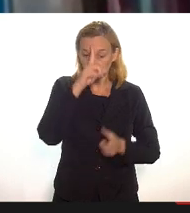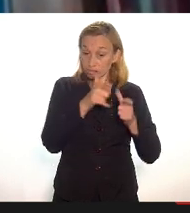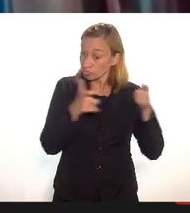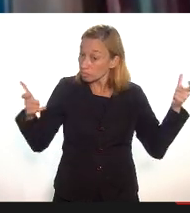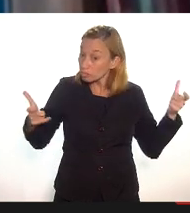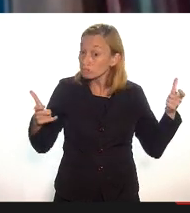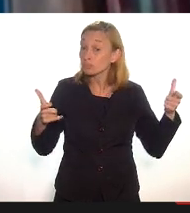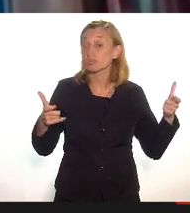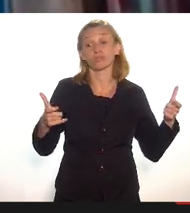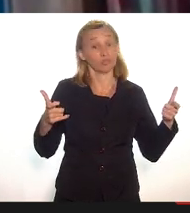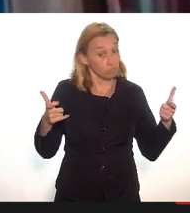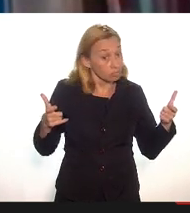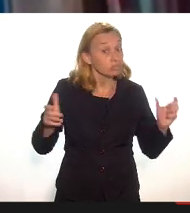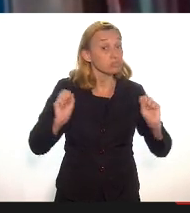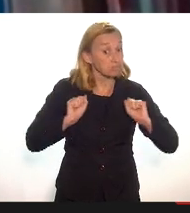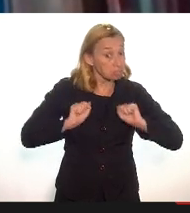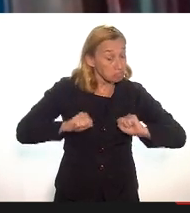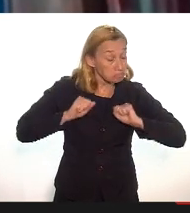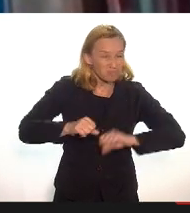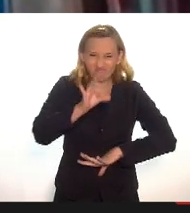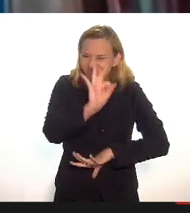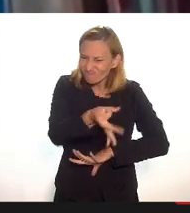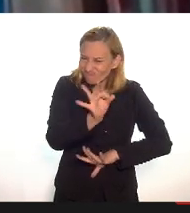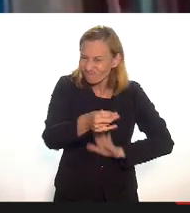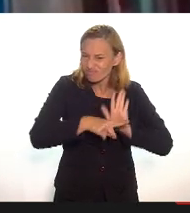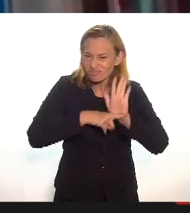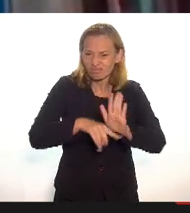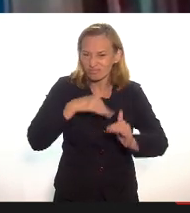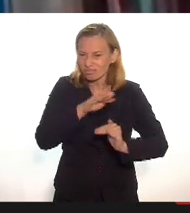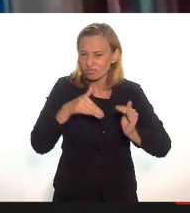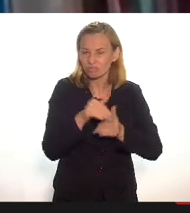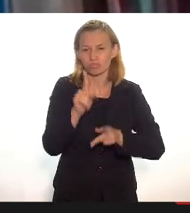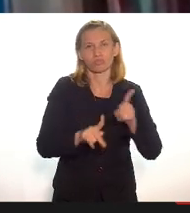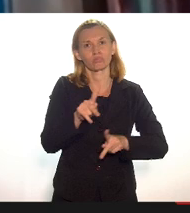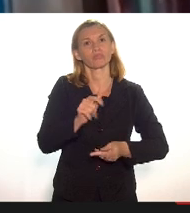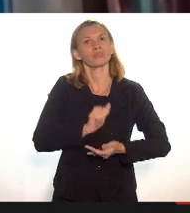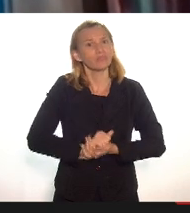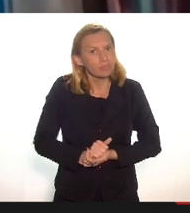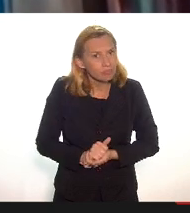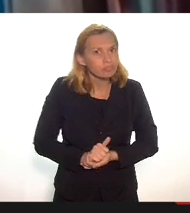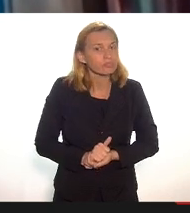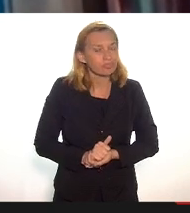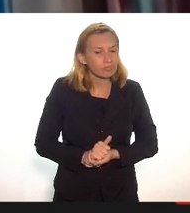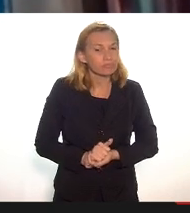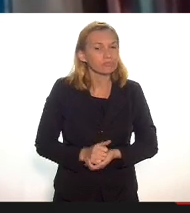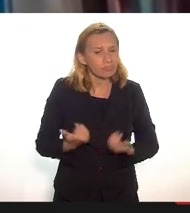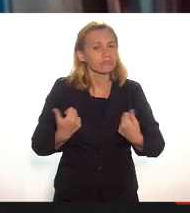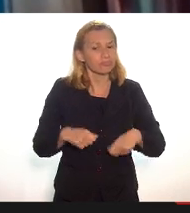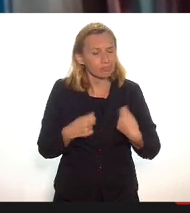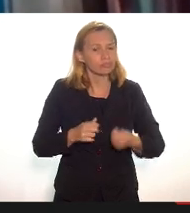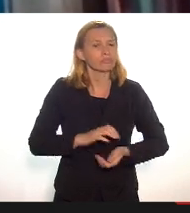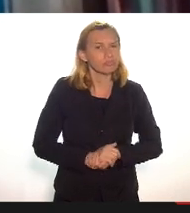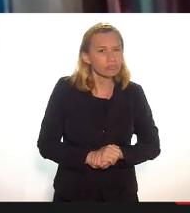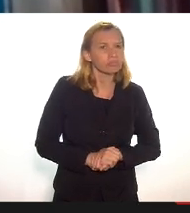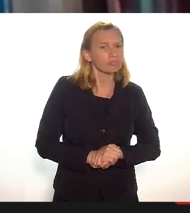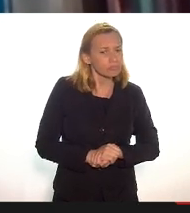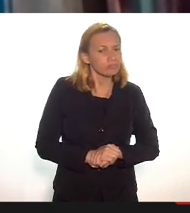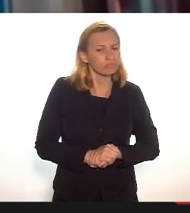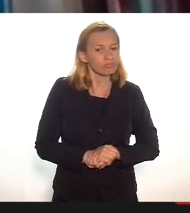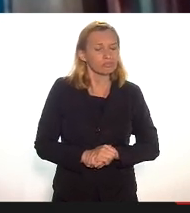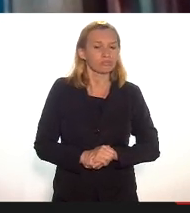né, e que poderiam perfeitamente dar assistência a todas as necessidades se esses leitos